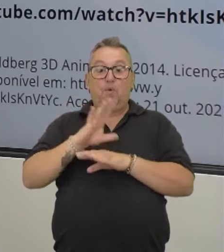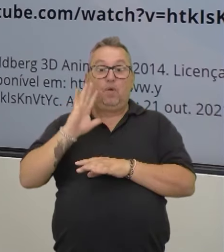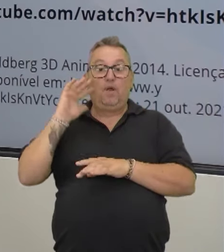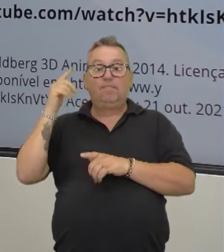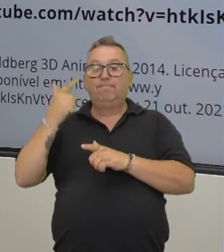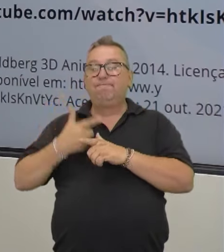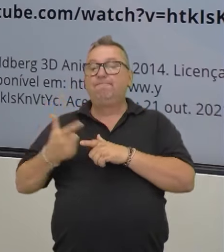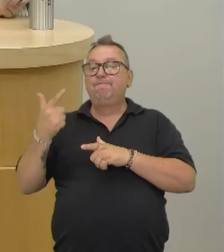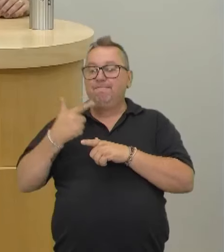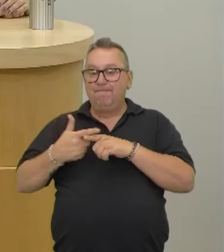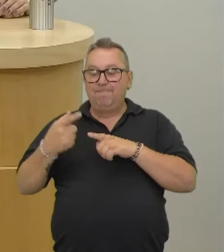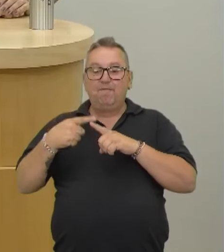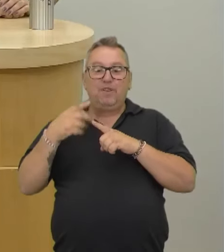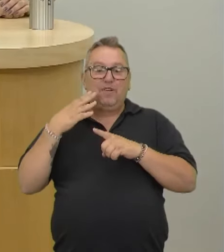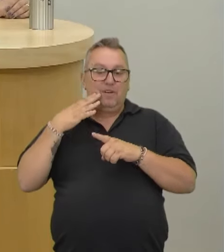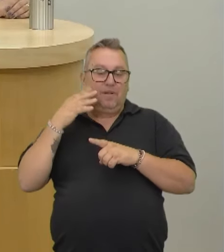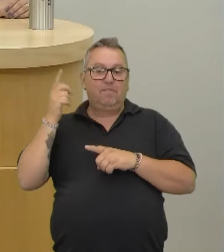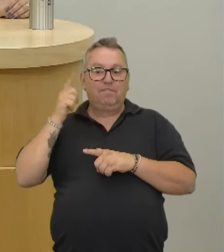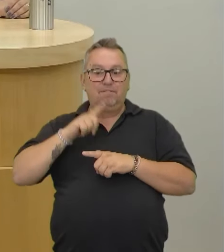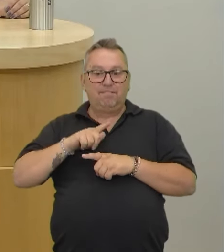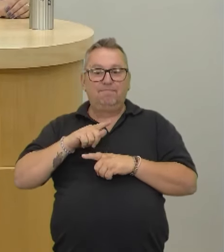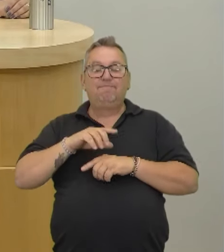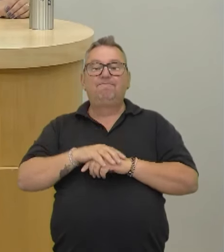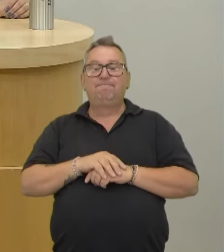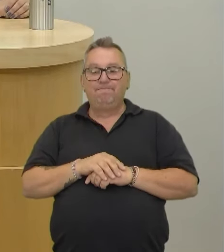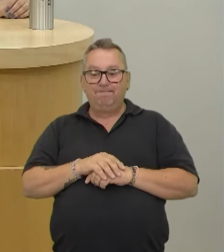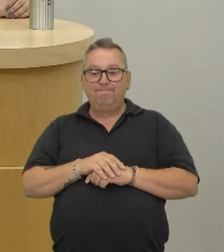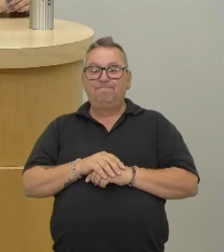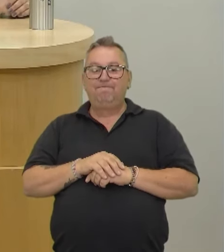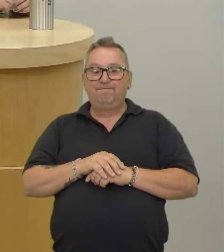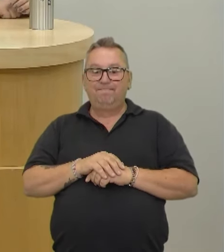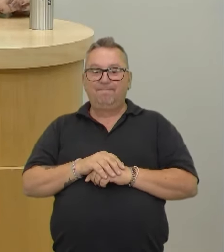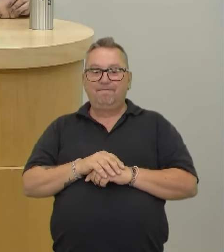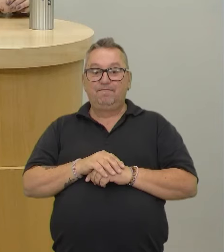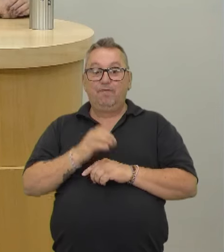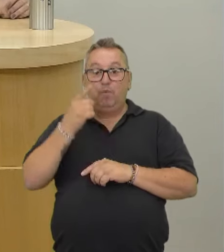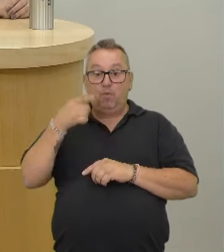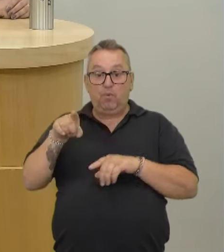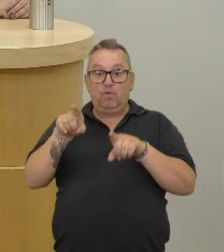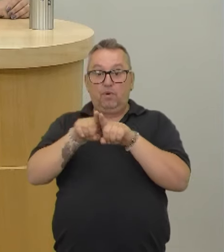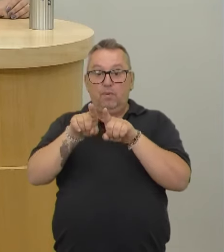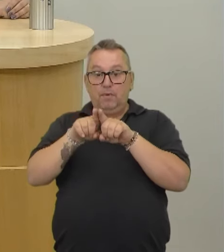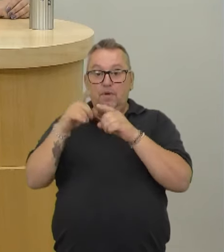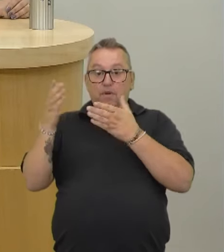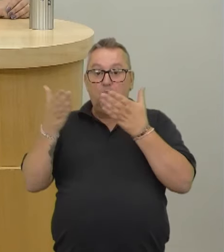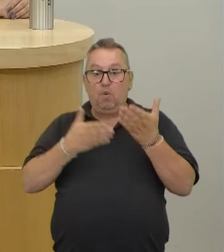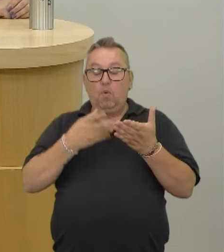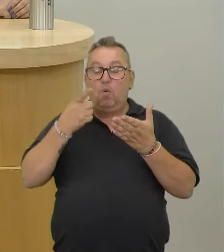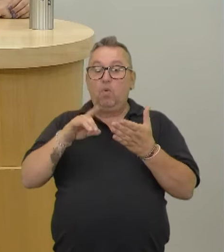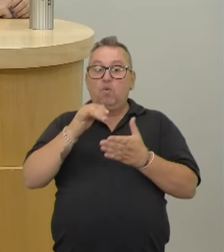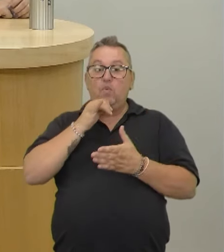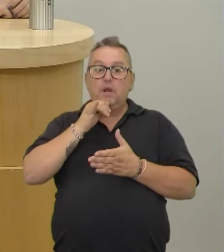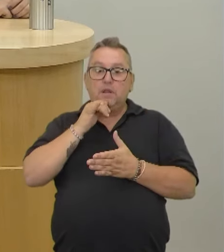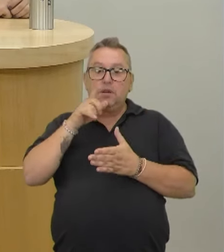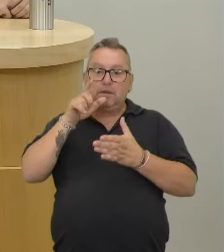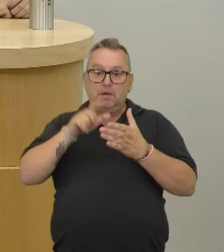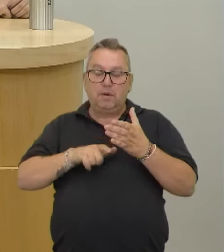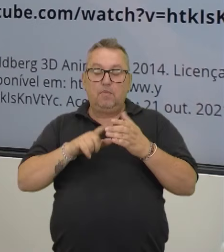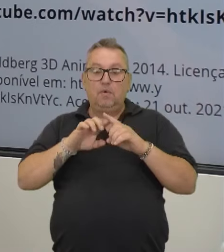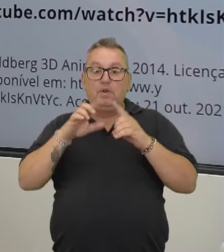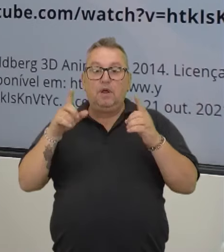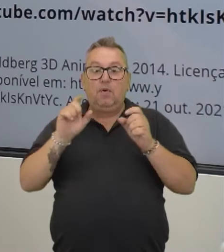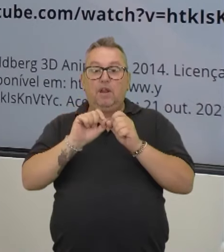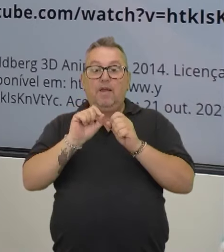resolvido o seu problema, porque a gente sabe que você fuça aí no Minecraft. né? E aí, por último, a gente também trouxe um último exemplo dessa máquina, que é quando